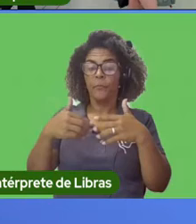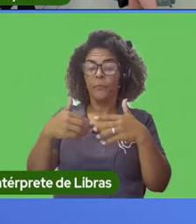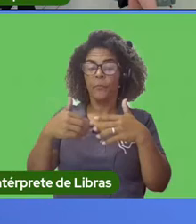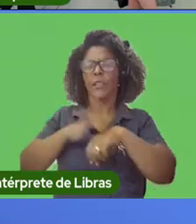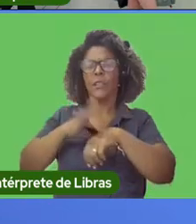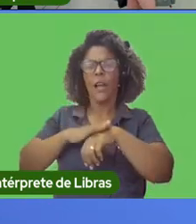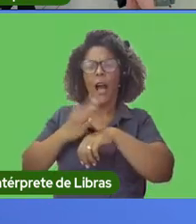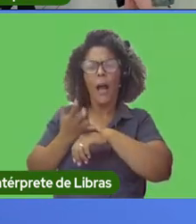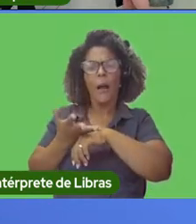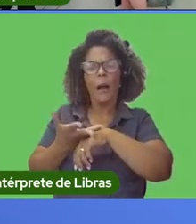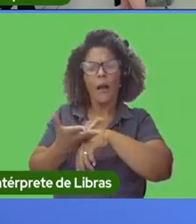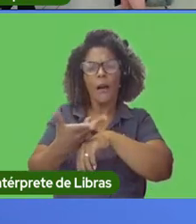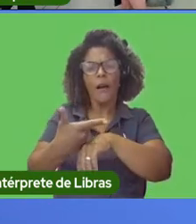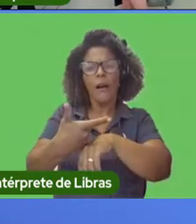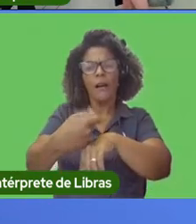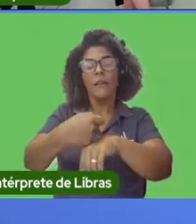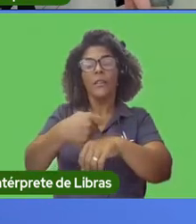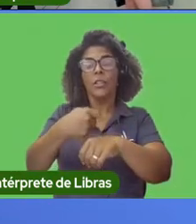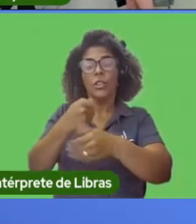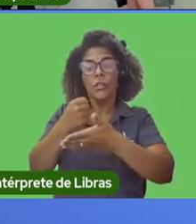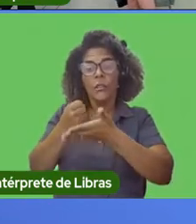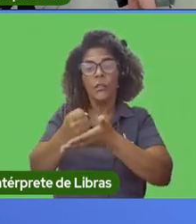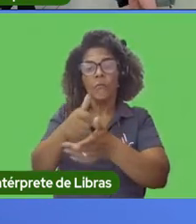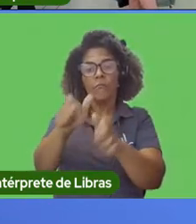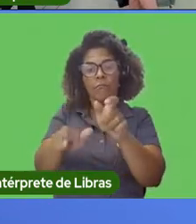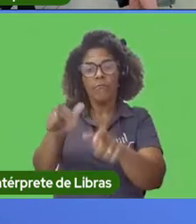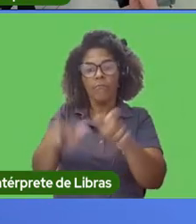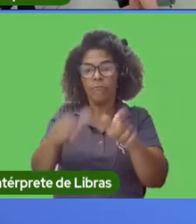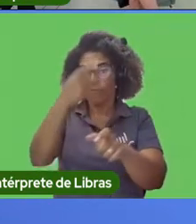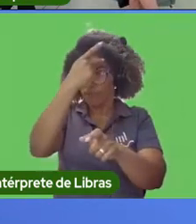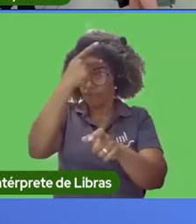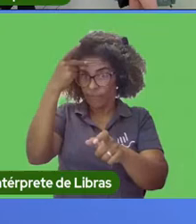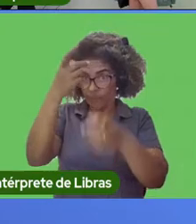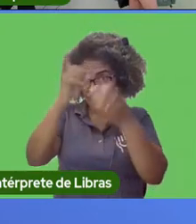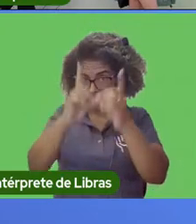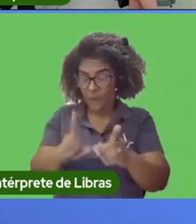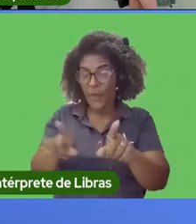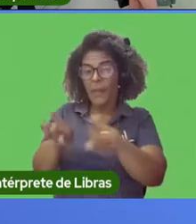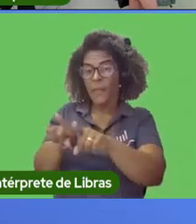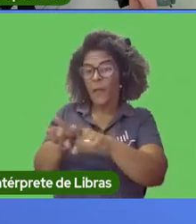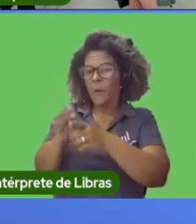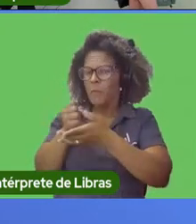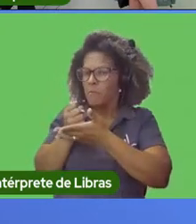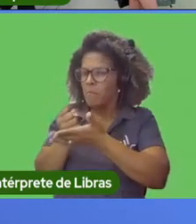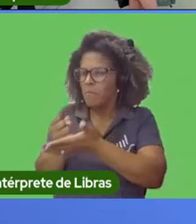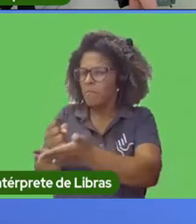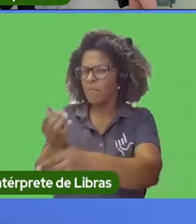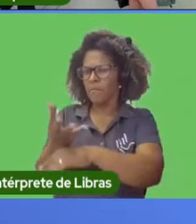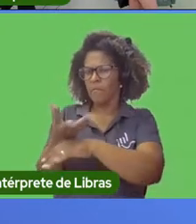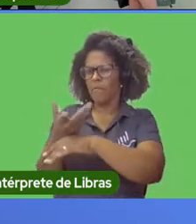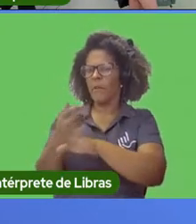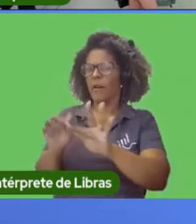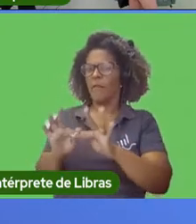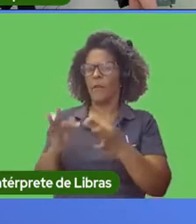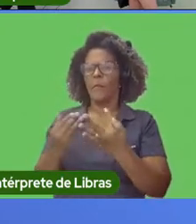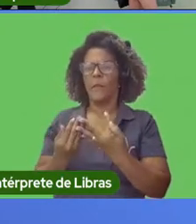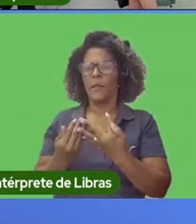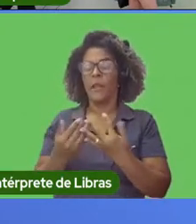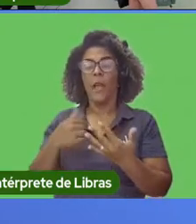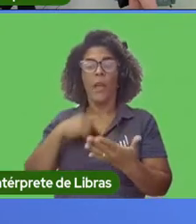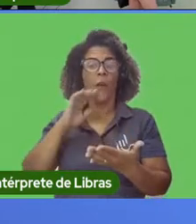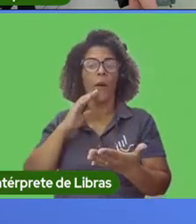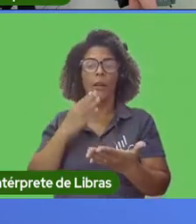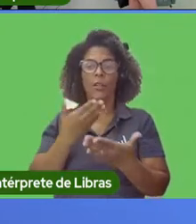fazer um trabalho não só com as pessoas com deficiência, mas também com as suas famílias, eu acredito que as APAEs estão